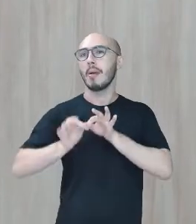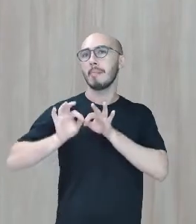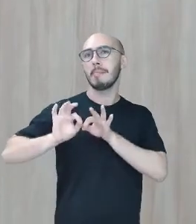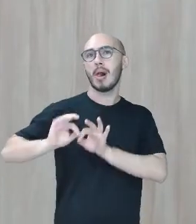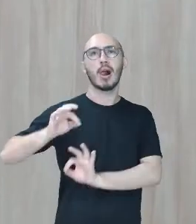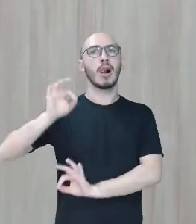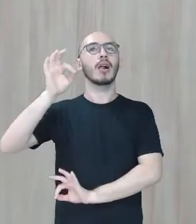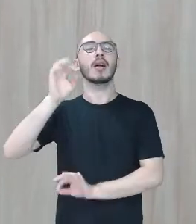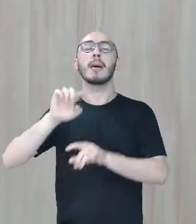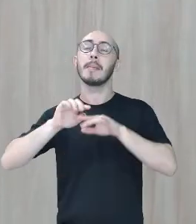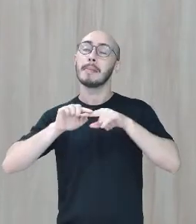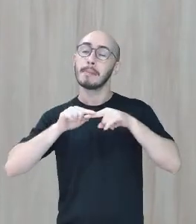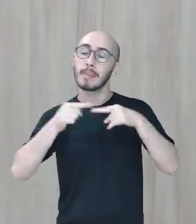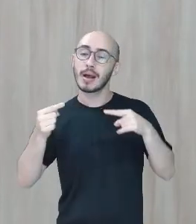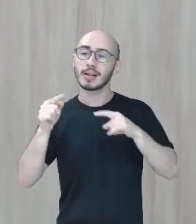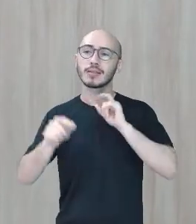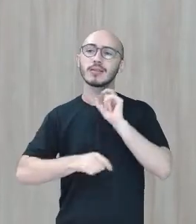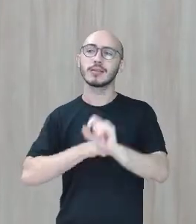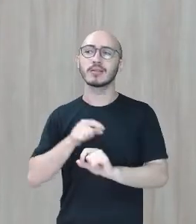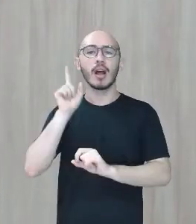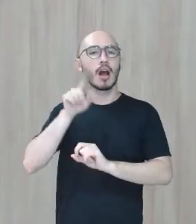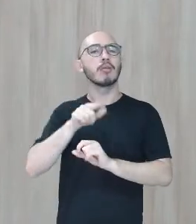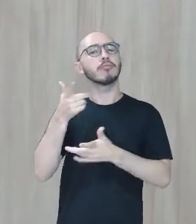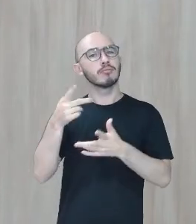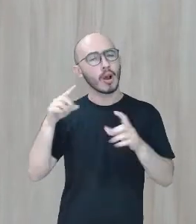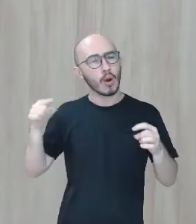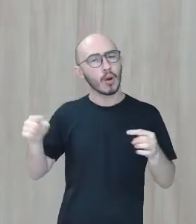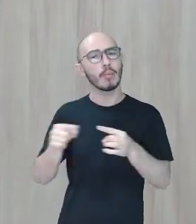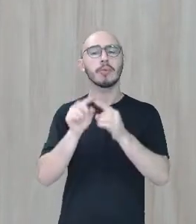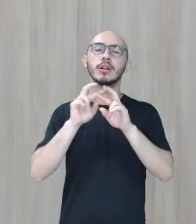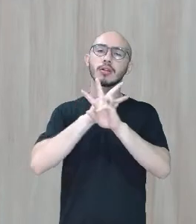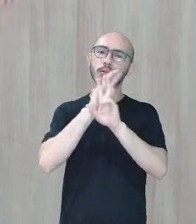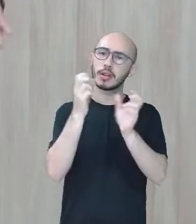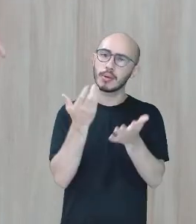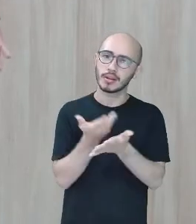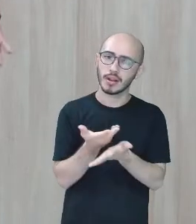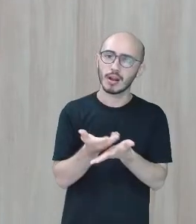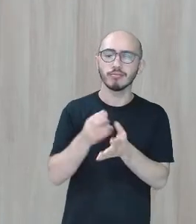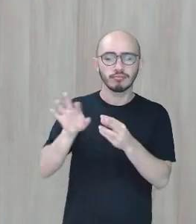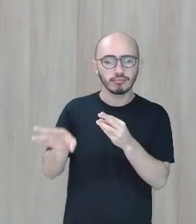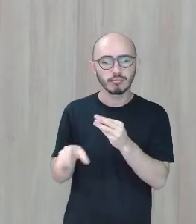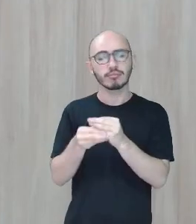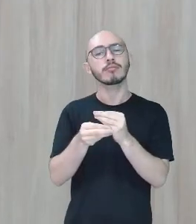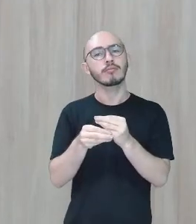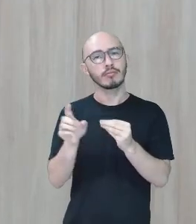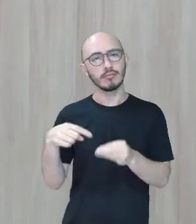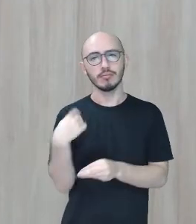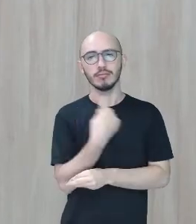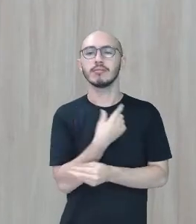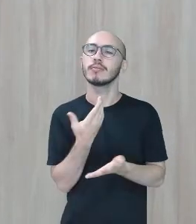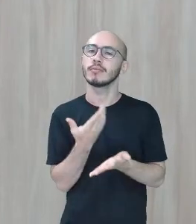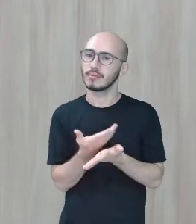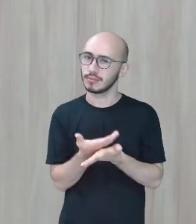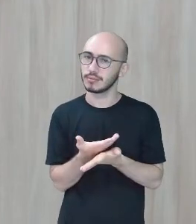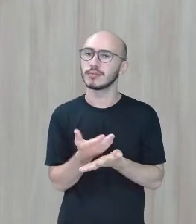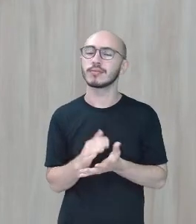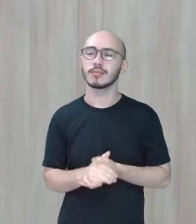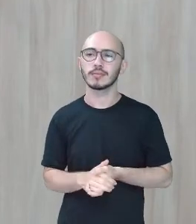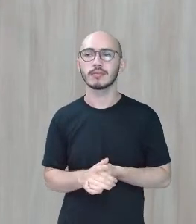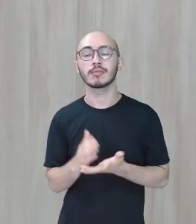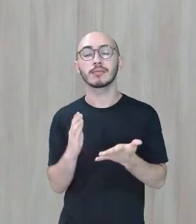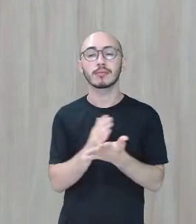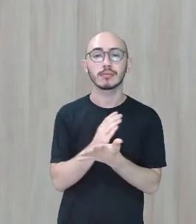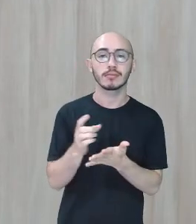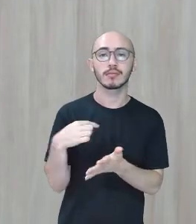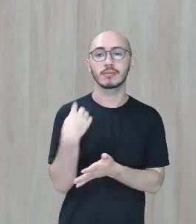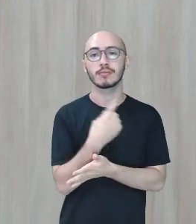cotovelos. Mas só coisas pertinentes aqui que vai agregar aqui na nossa aula, beleza? Às vezes a